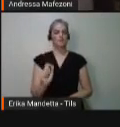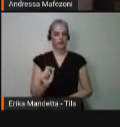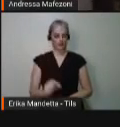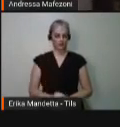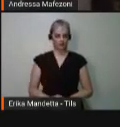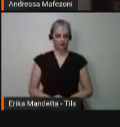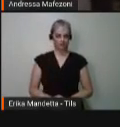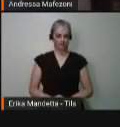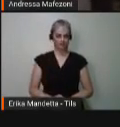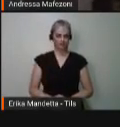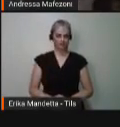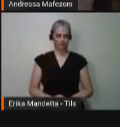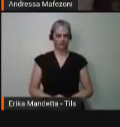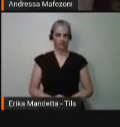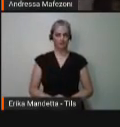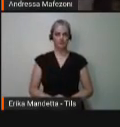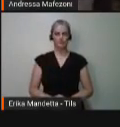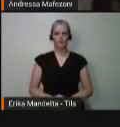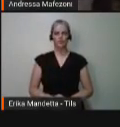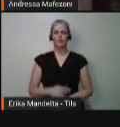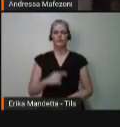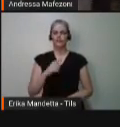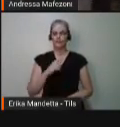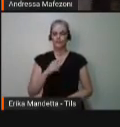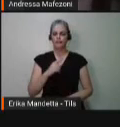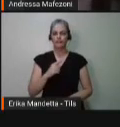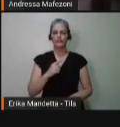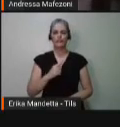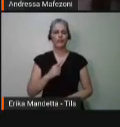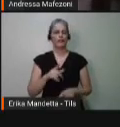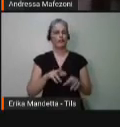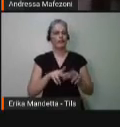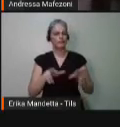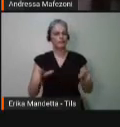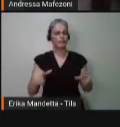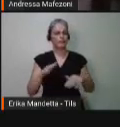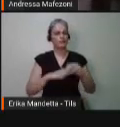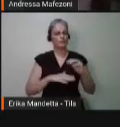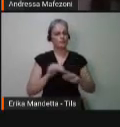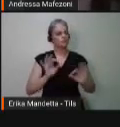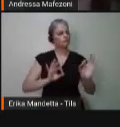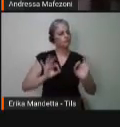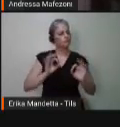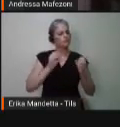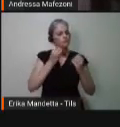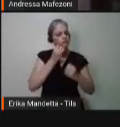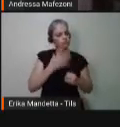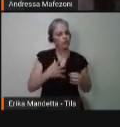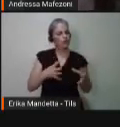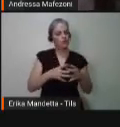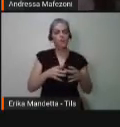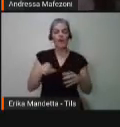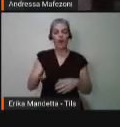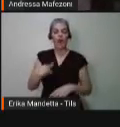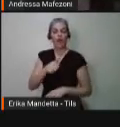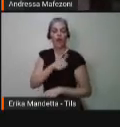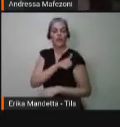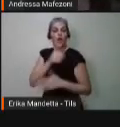pensado e praticado por esses profissionais, eles já estão aí alcançando o ensino